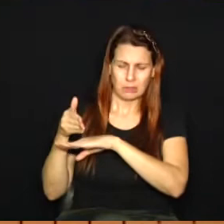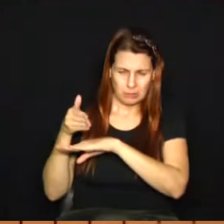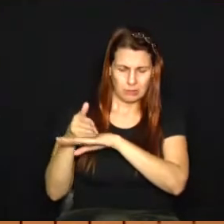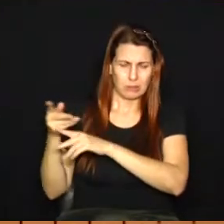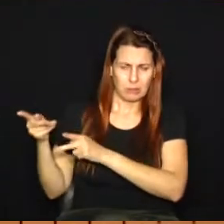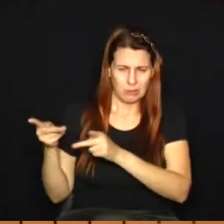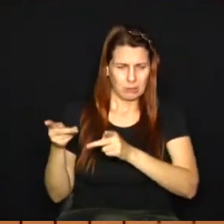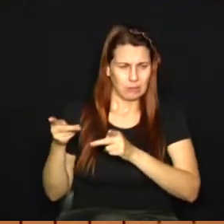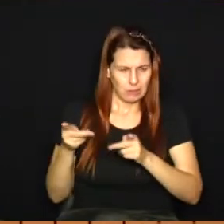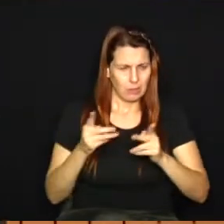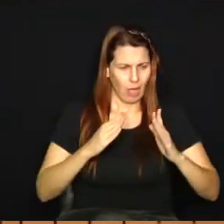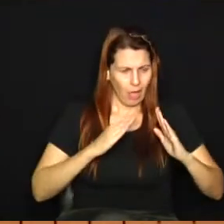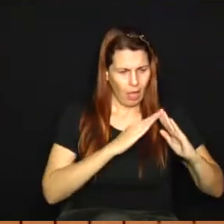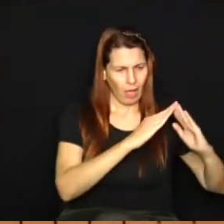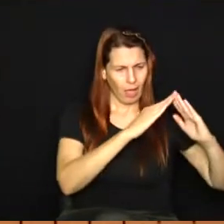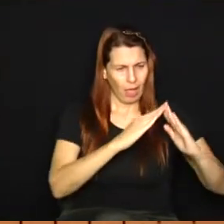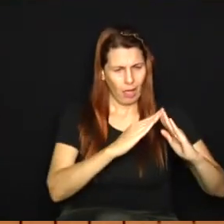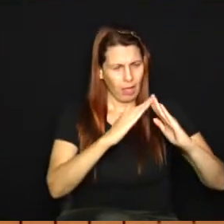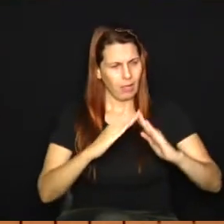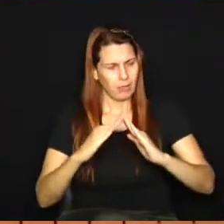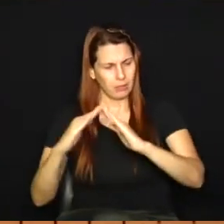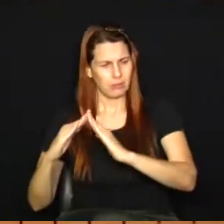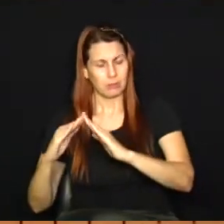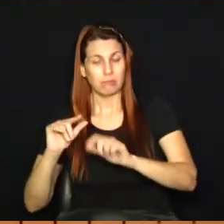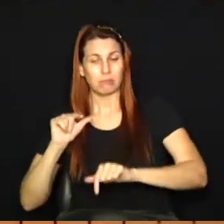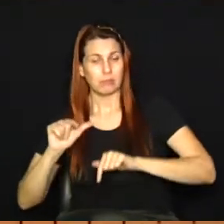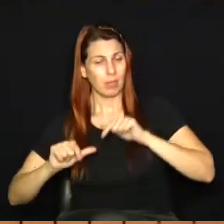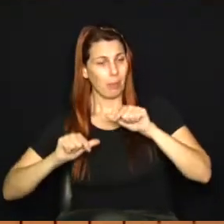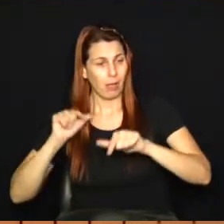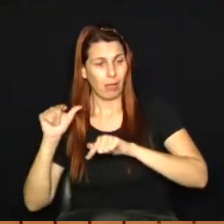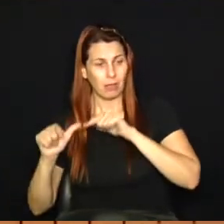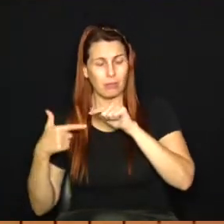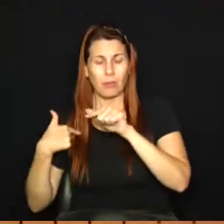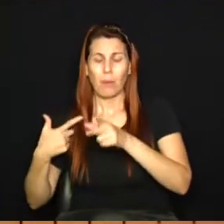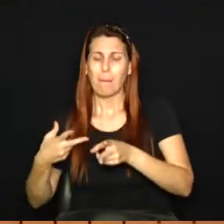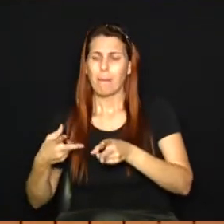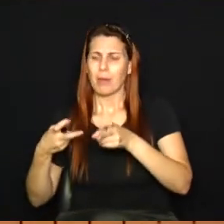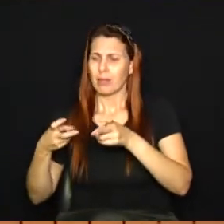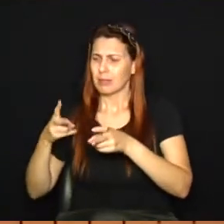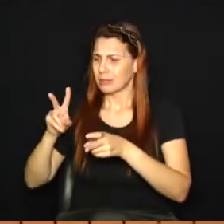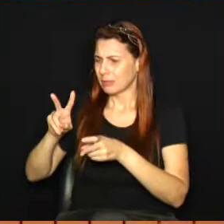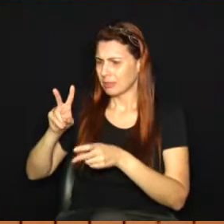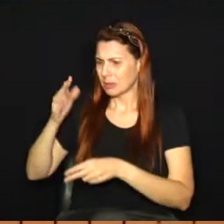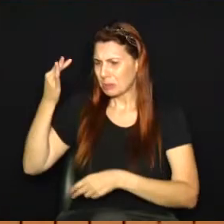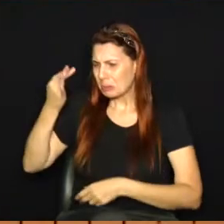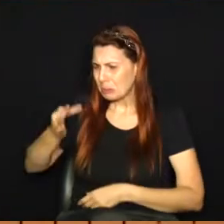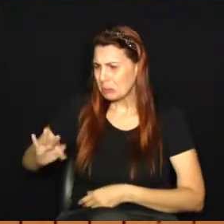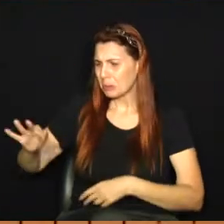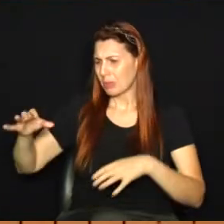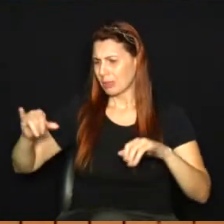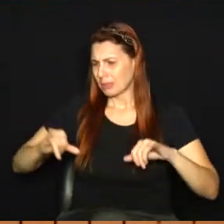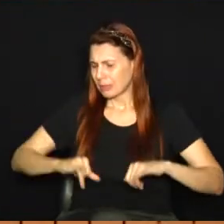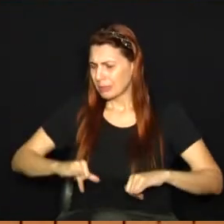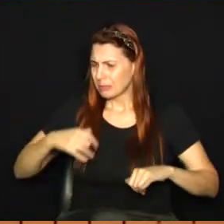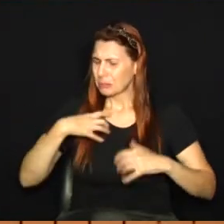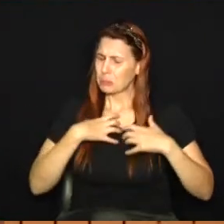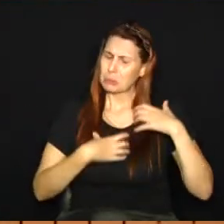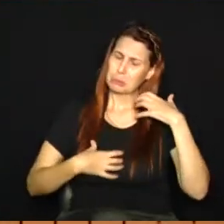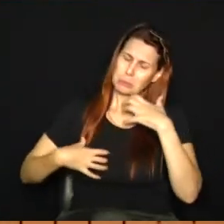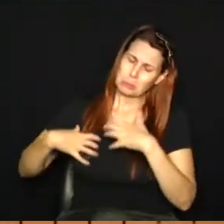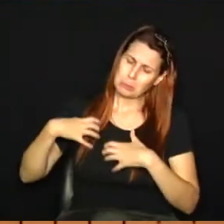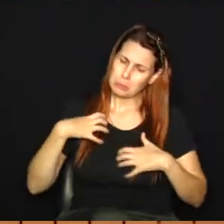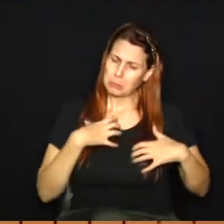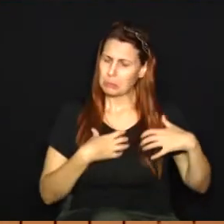nas casas, fazia esse trabalho, me deparava com a dor, o sofrimento das pessoas, as angústias.